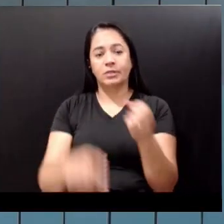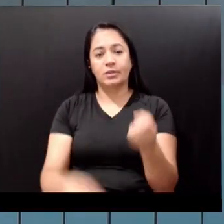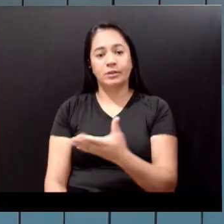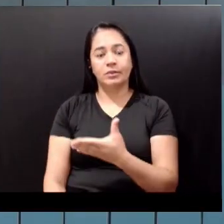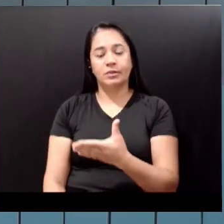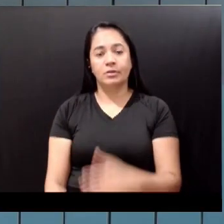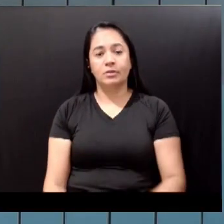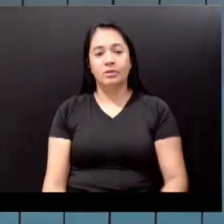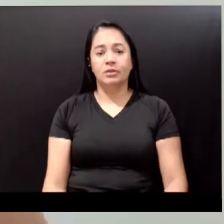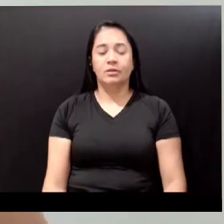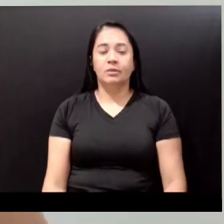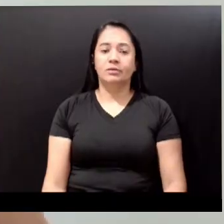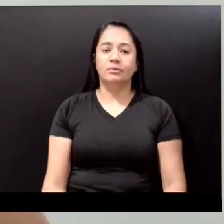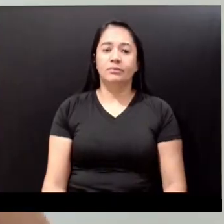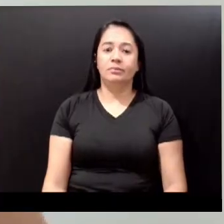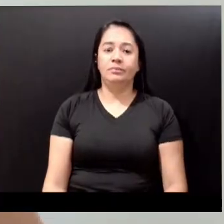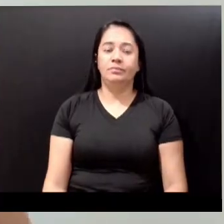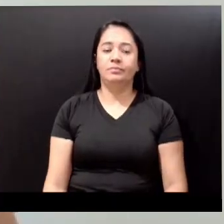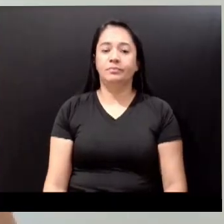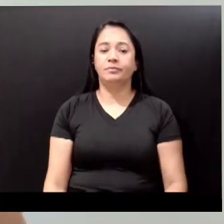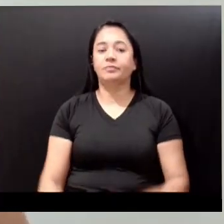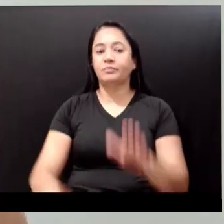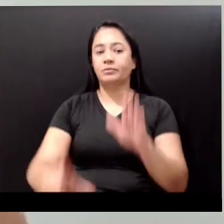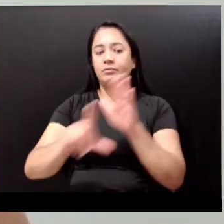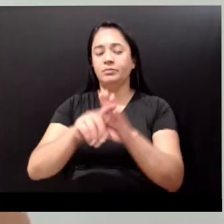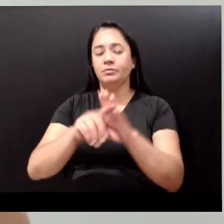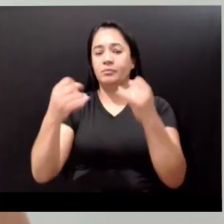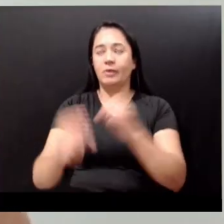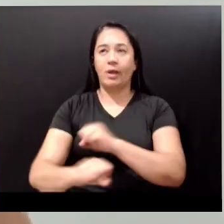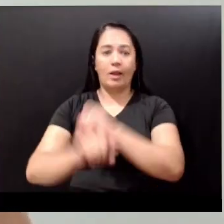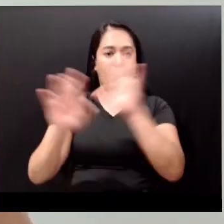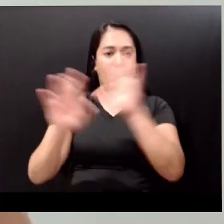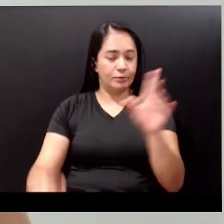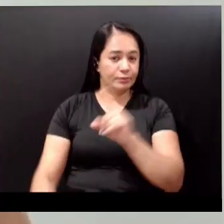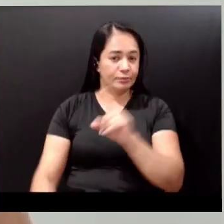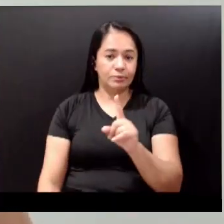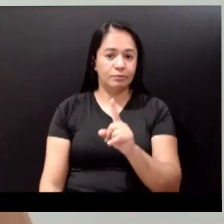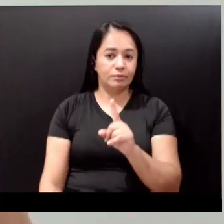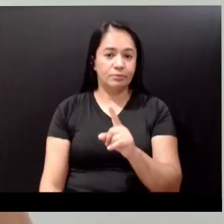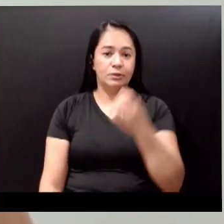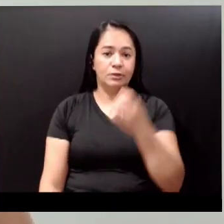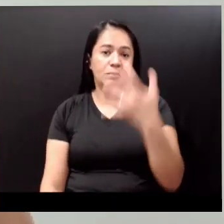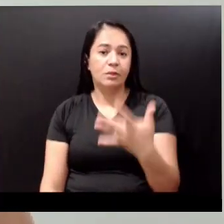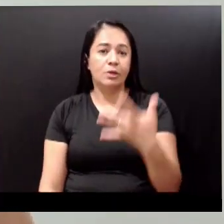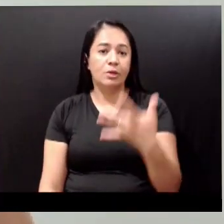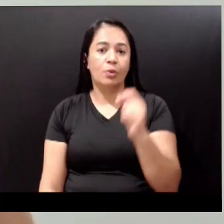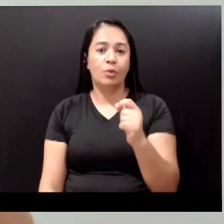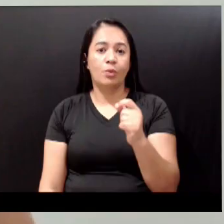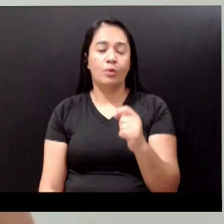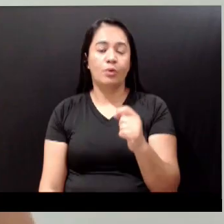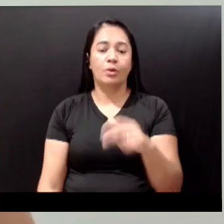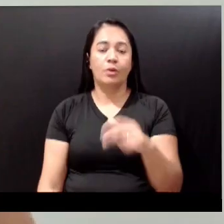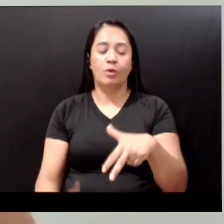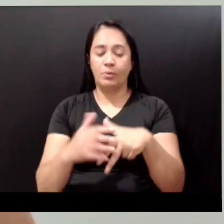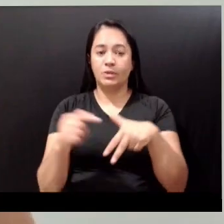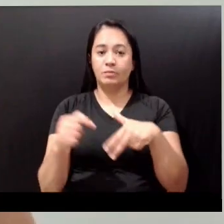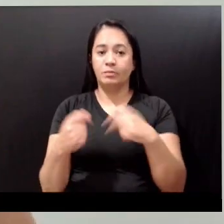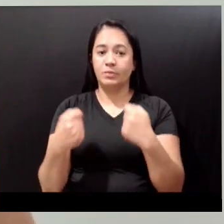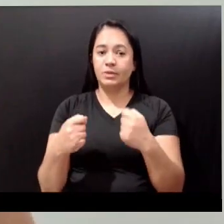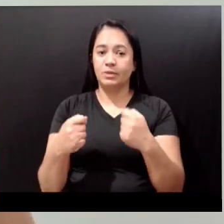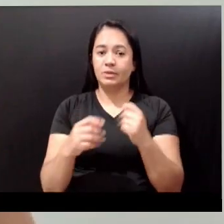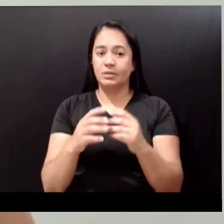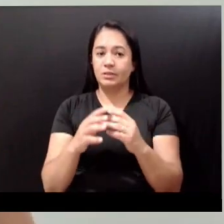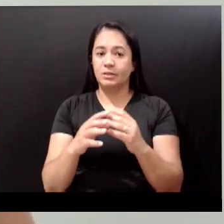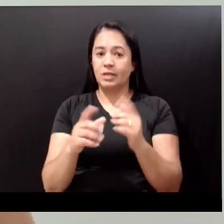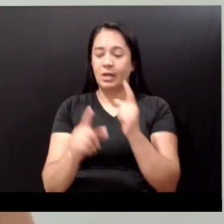lei? Bem, a lei não prevê exatamente isso, né? Então, a lei, ela prevê que esse paciente deve